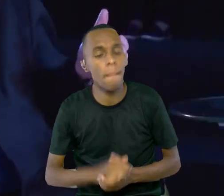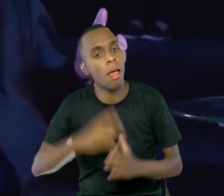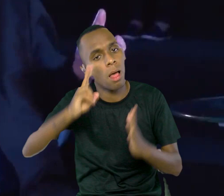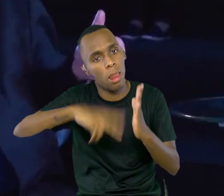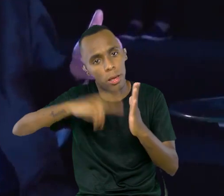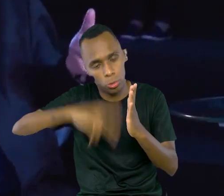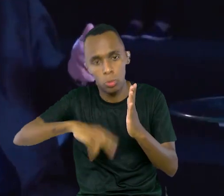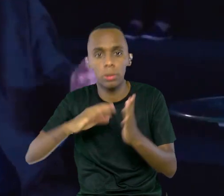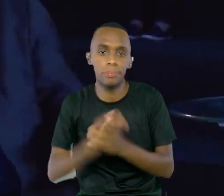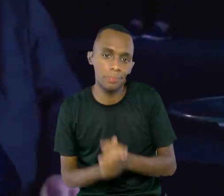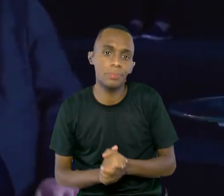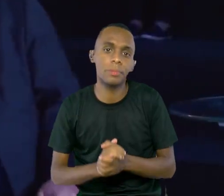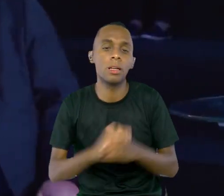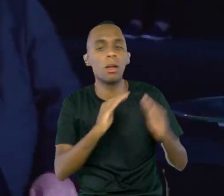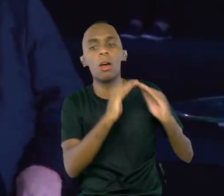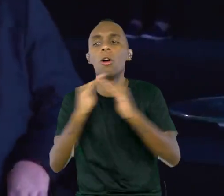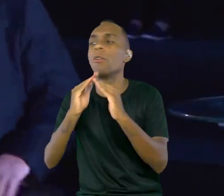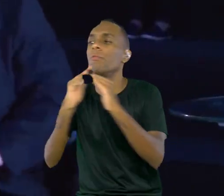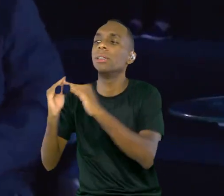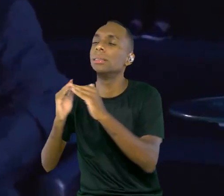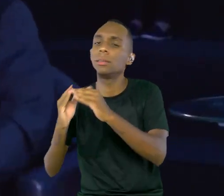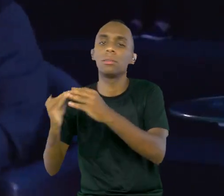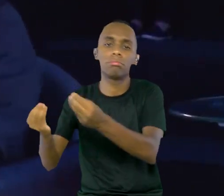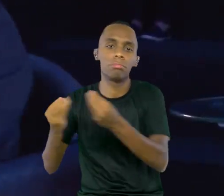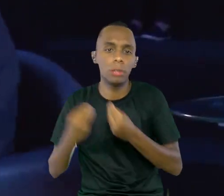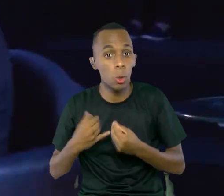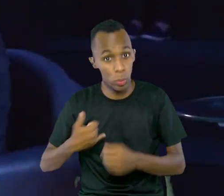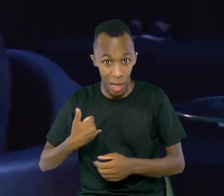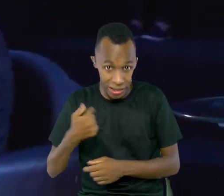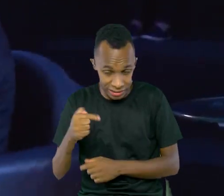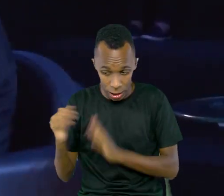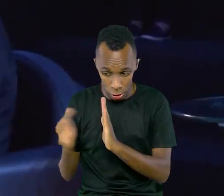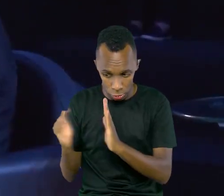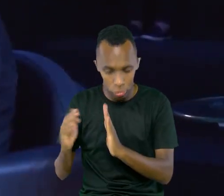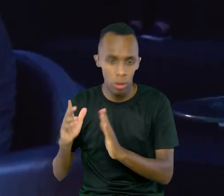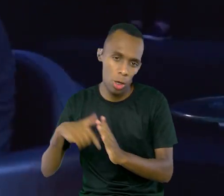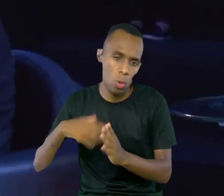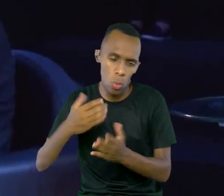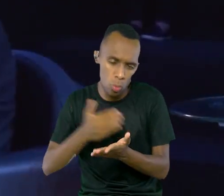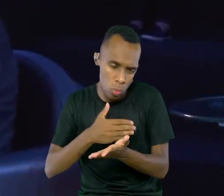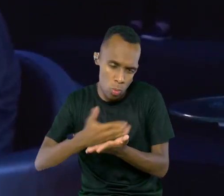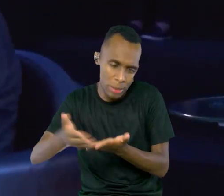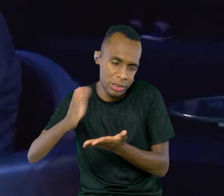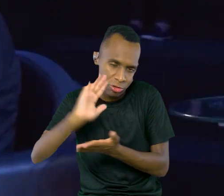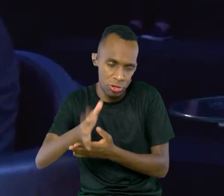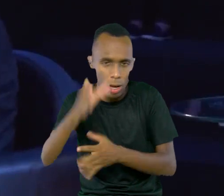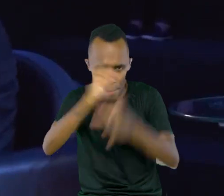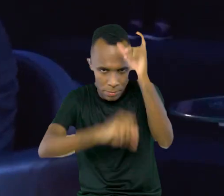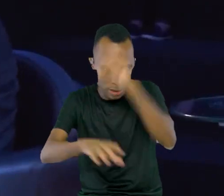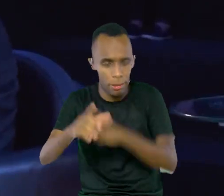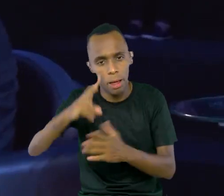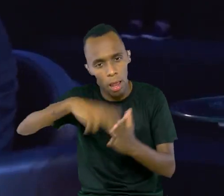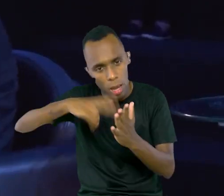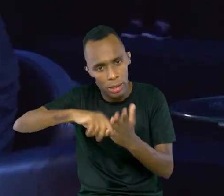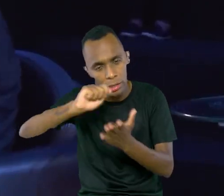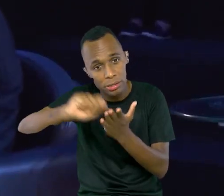mente? Leitura. E aí os vizinhos trouxeram para mim aos 7 anos, eu era